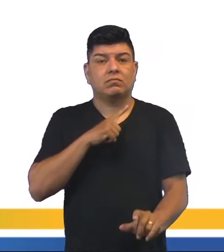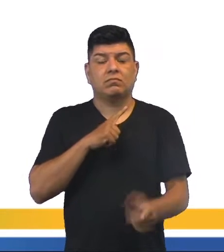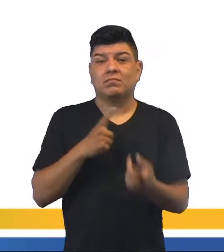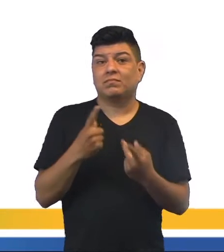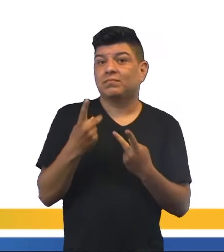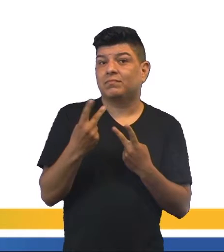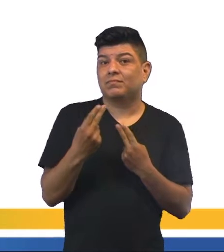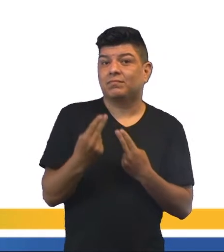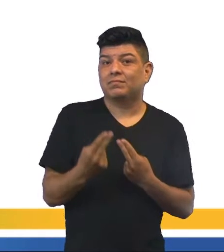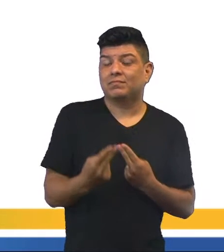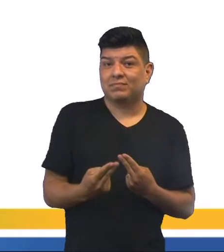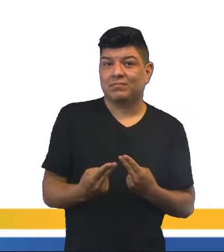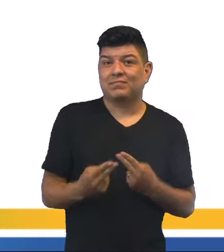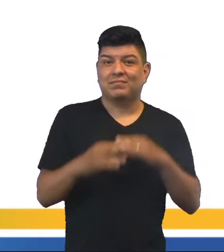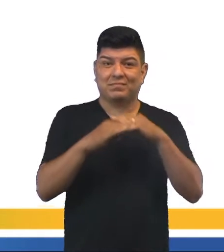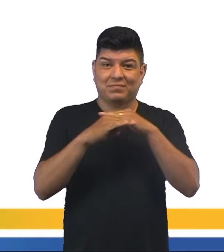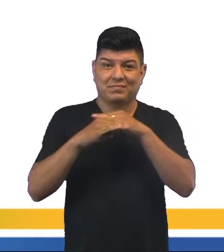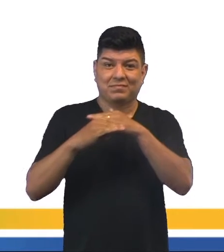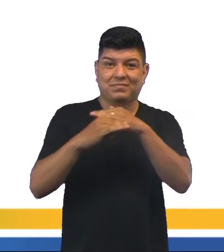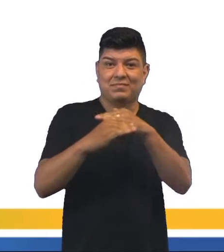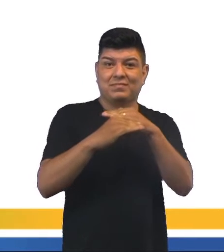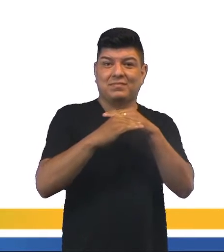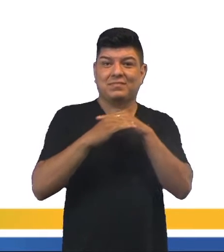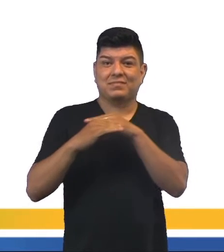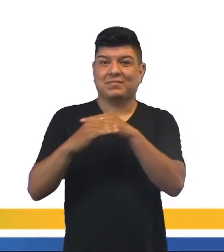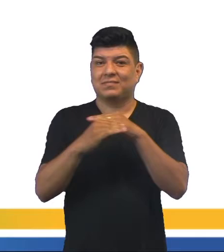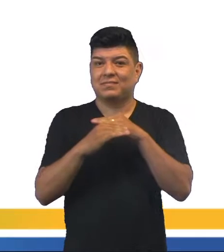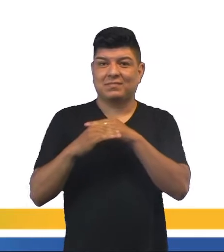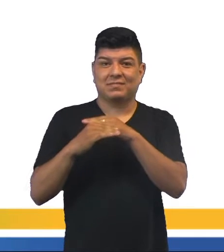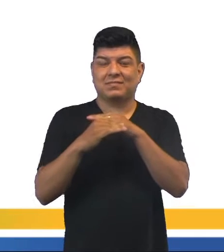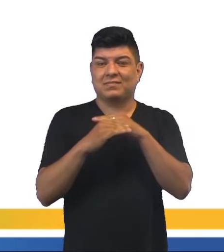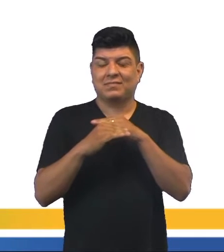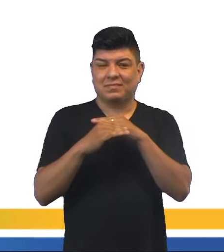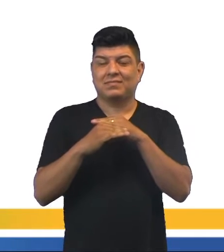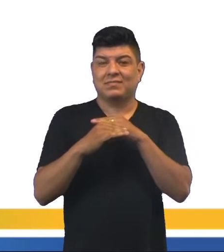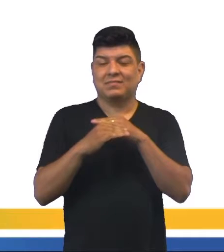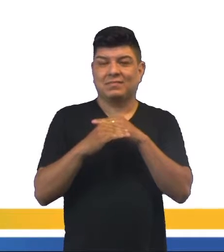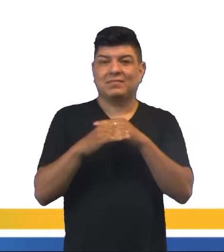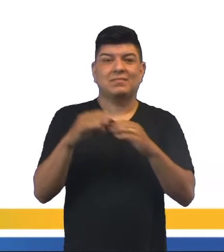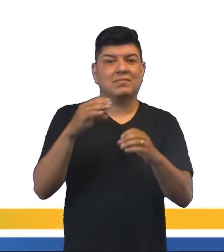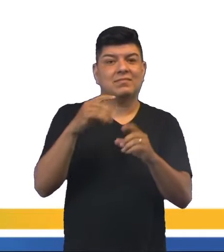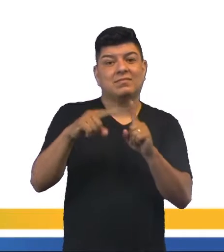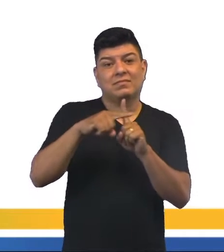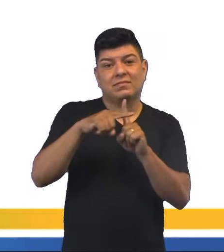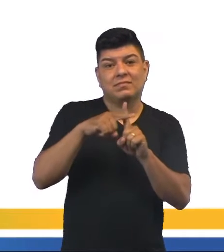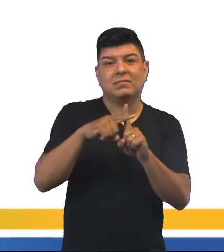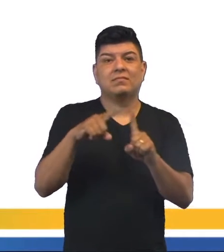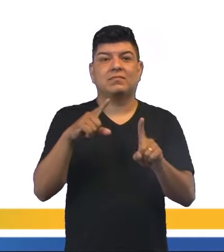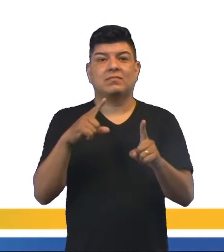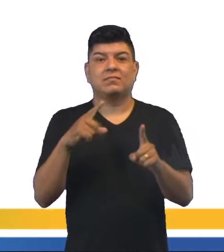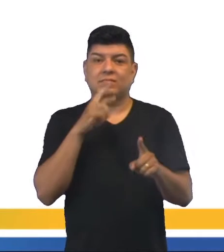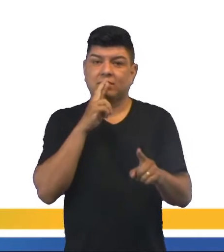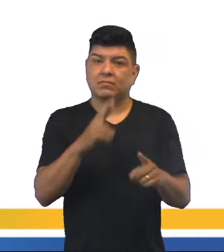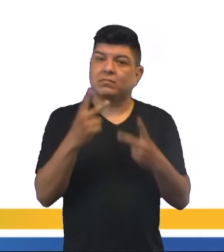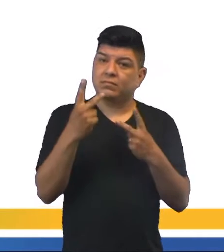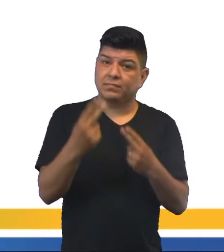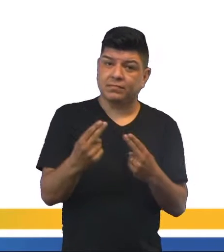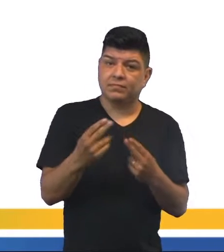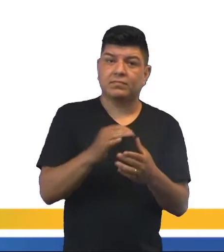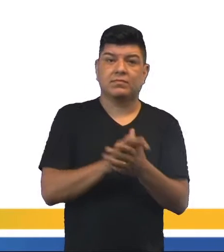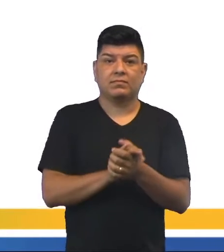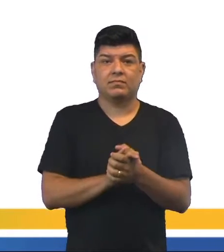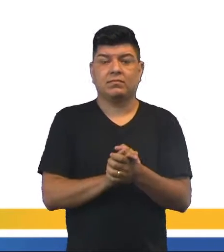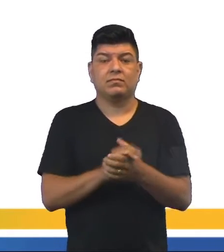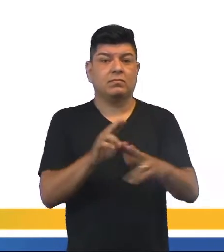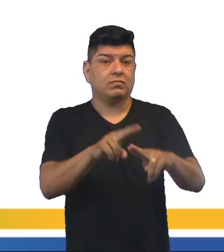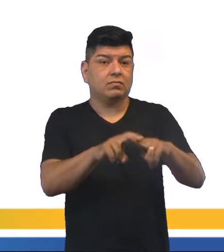a mesma é igualdade né Elas vão tá iguais iguais aqui na soma para poder dar esse mesmo resultado